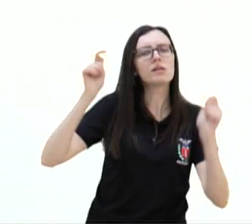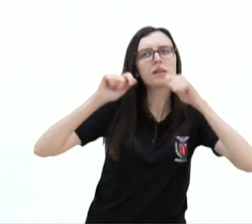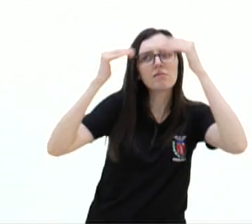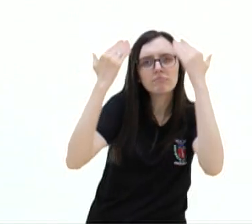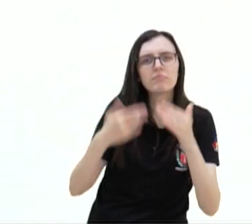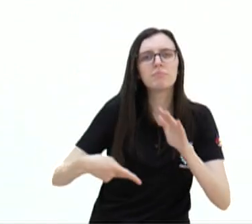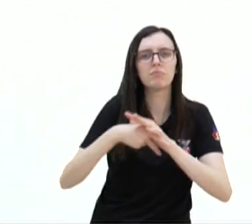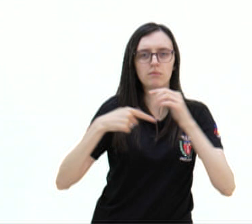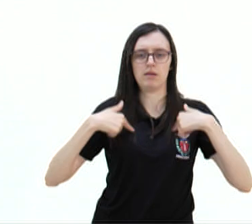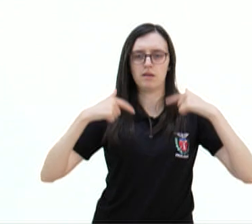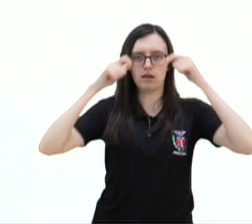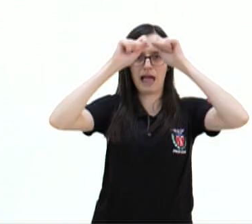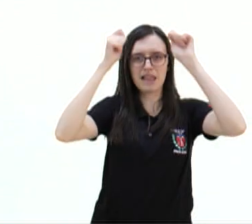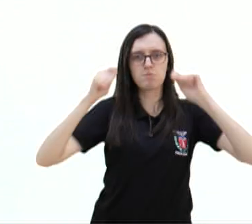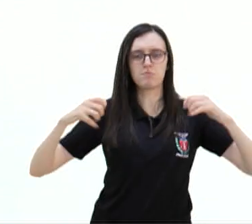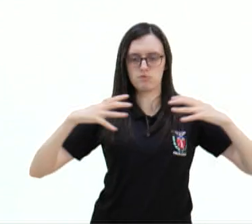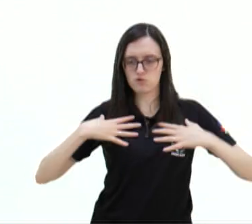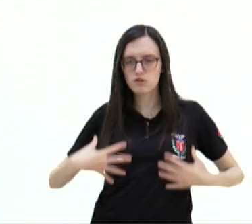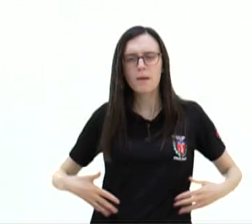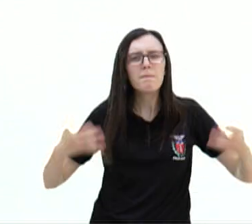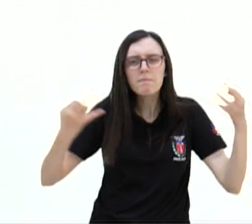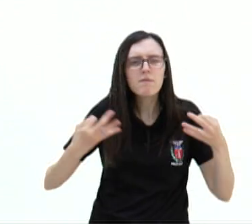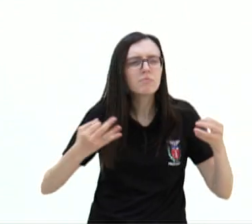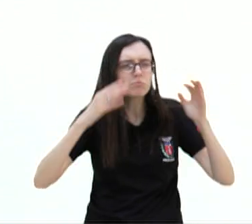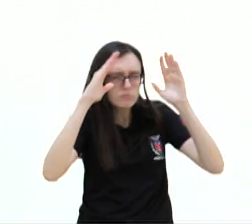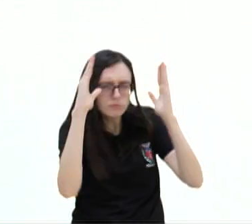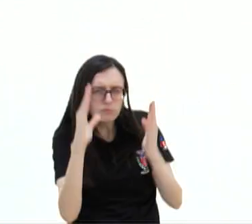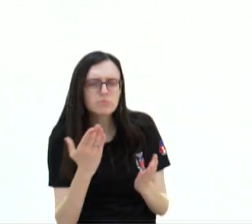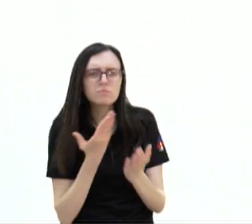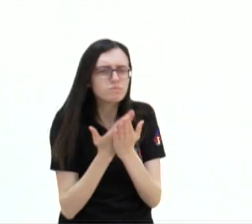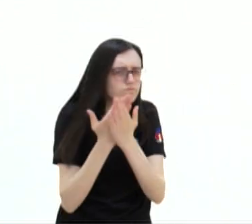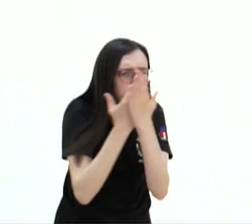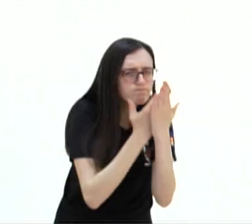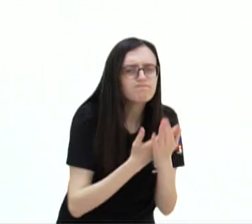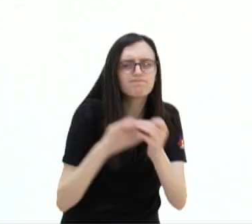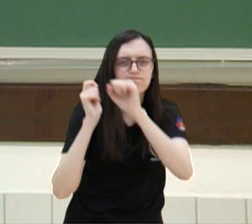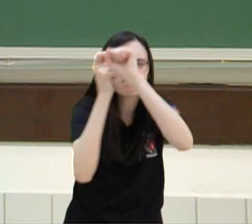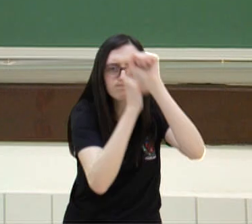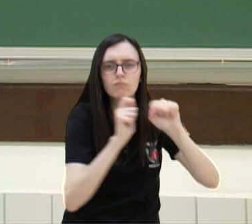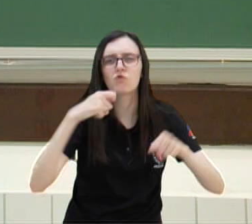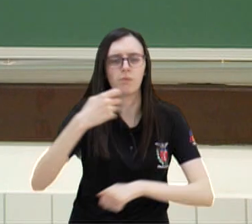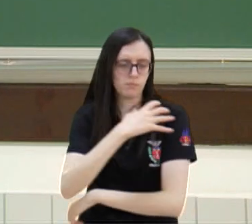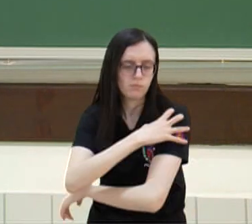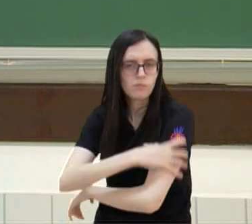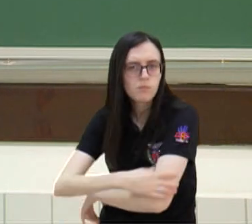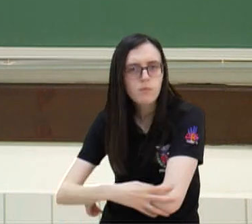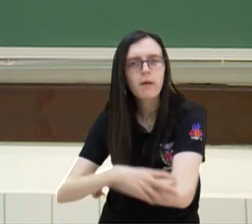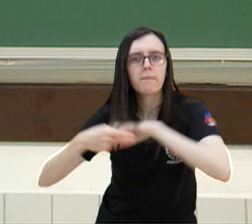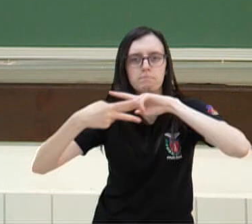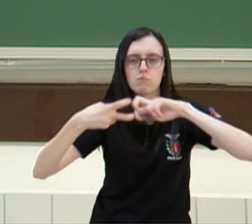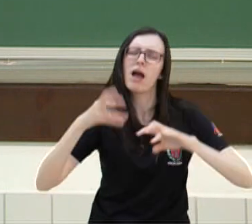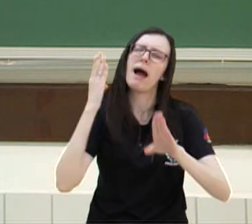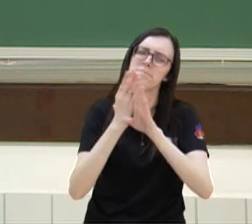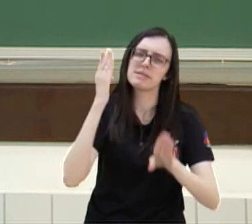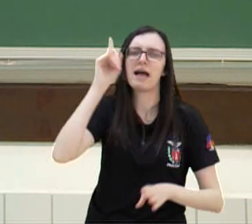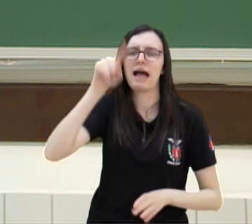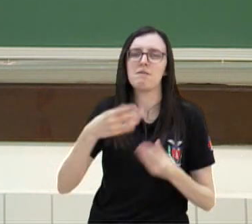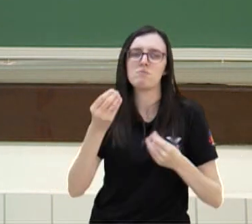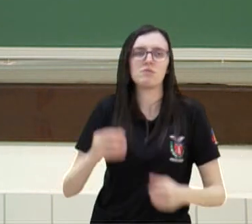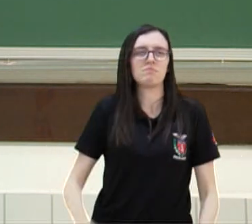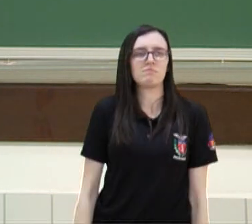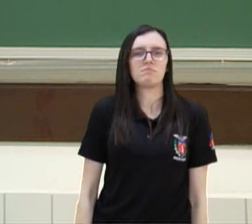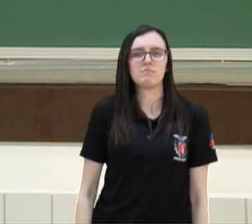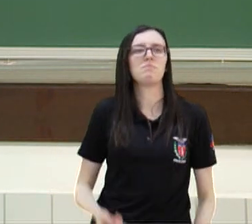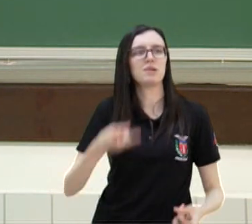a anatomia, o perfeccionismo que eles trabalhavam, a escultura em relação aos músculos, apesar ainda de ser muito